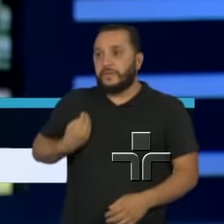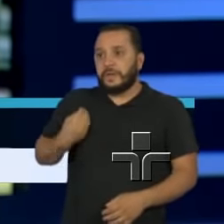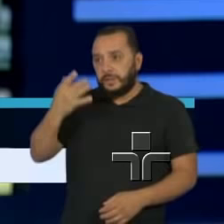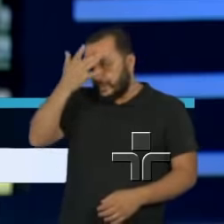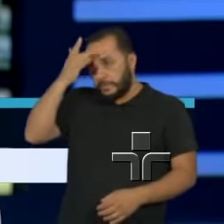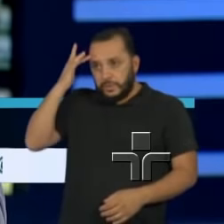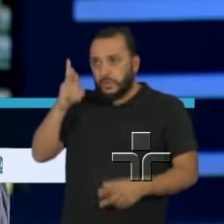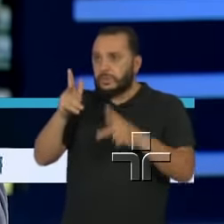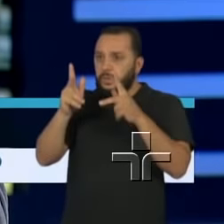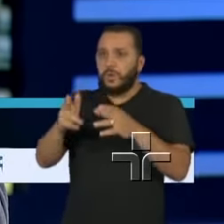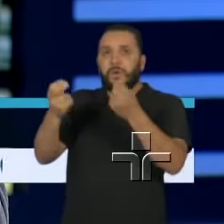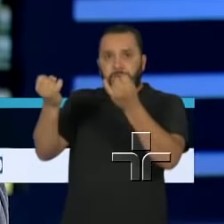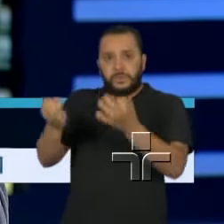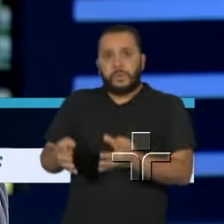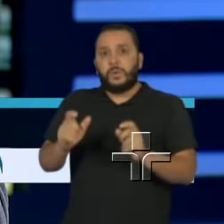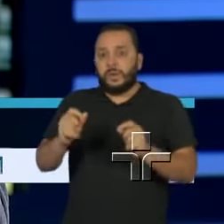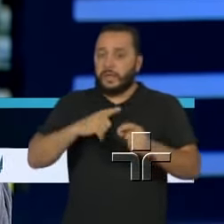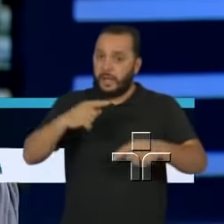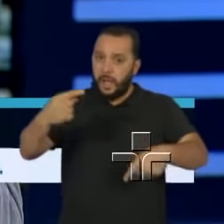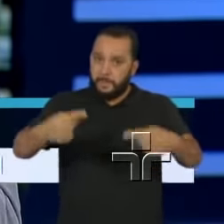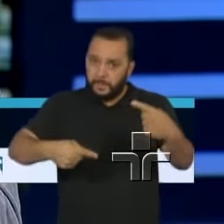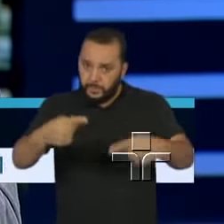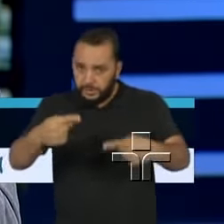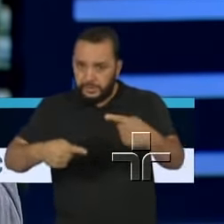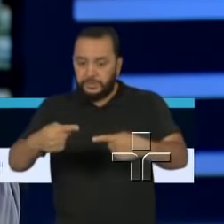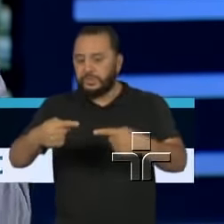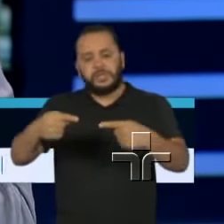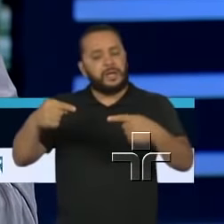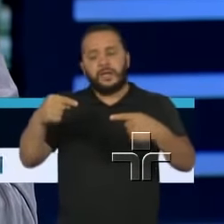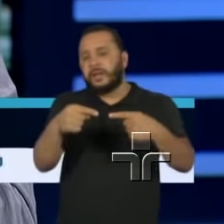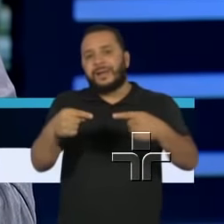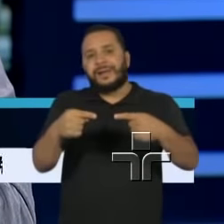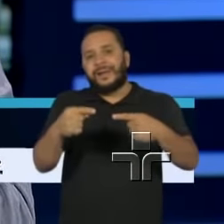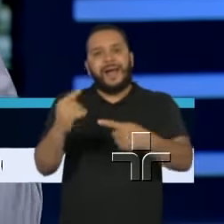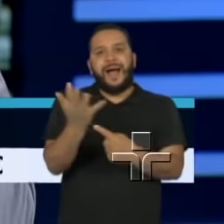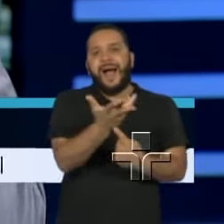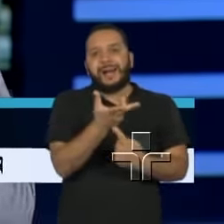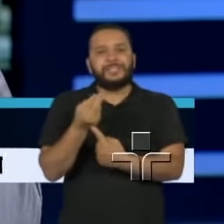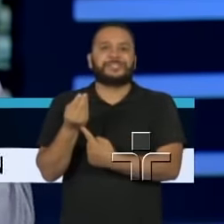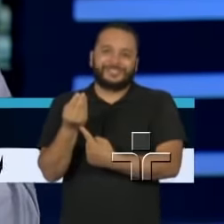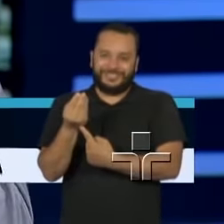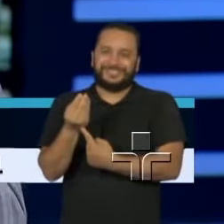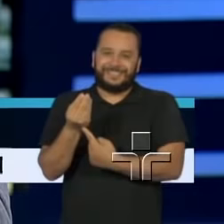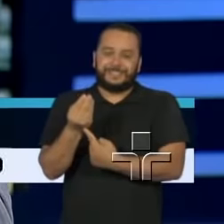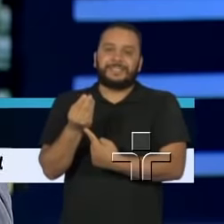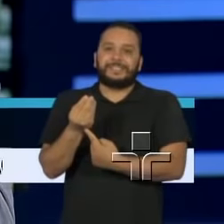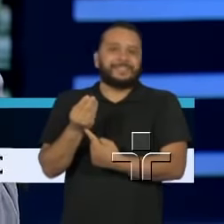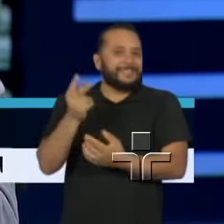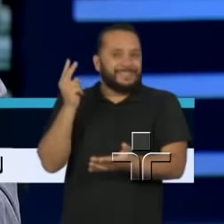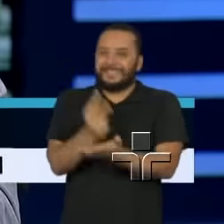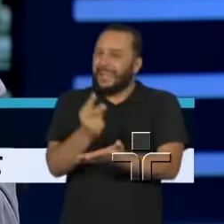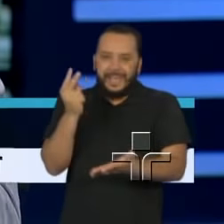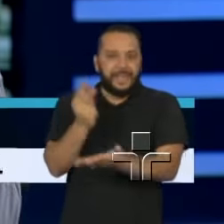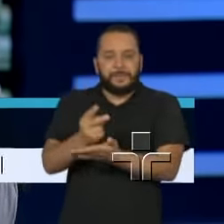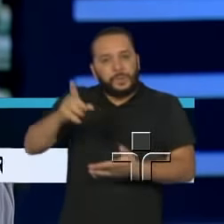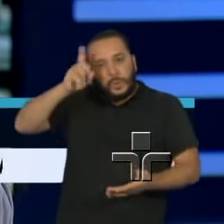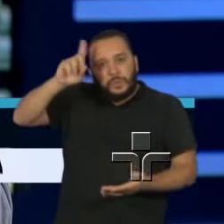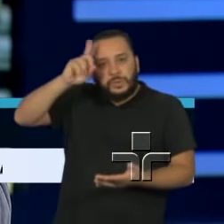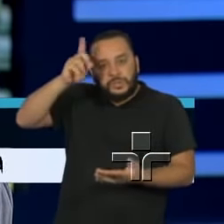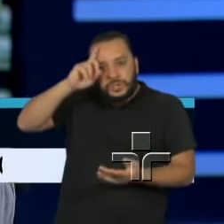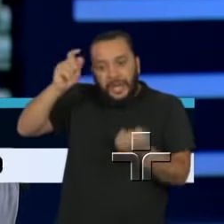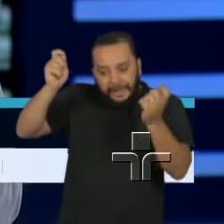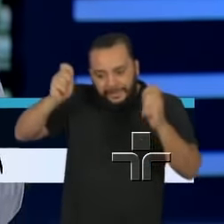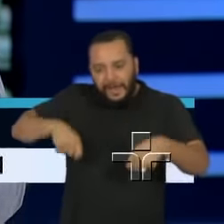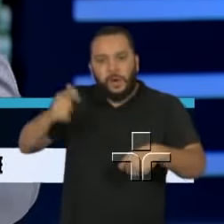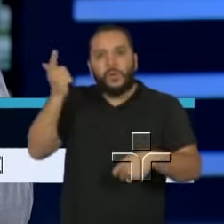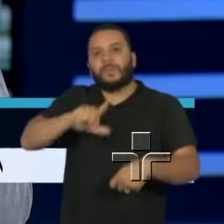bem dito aí, a política é a arte de manter-se vivo, né? Nós precisamos fazer política para manter-se vivo com todos